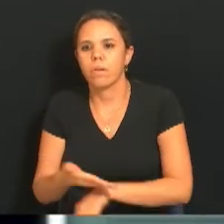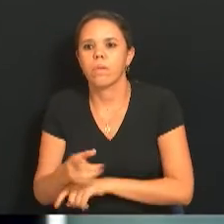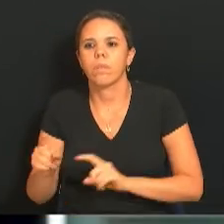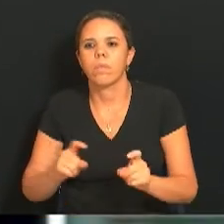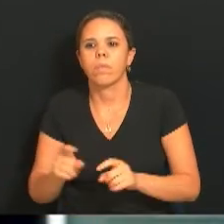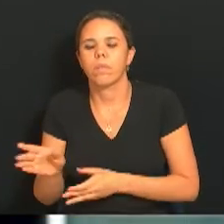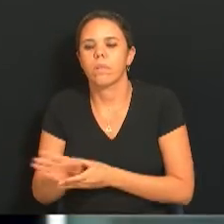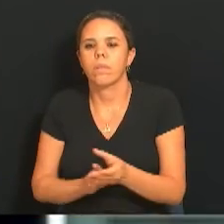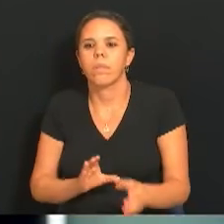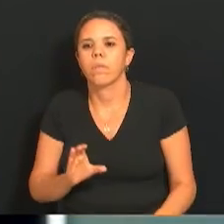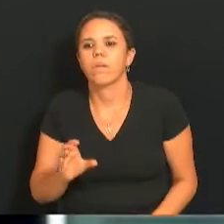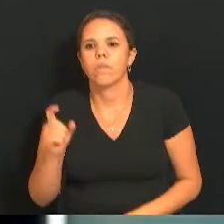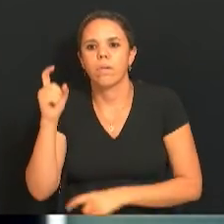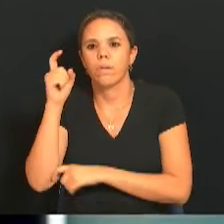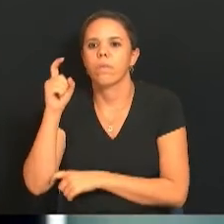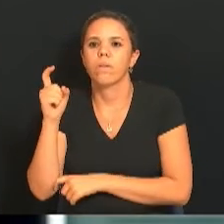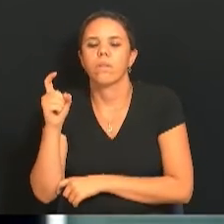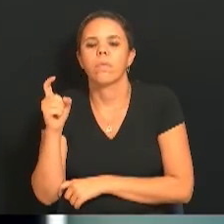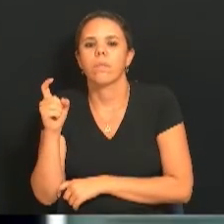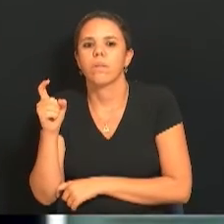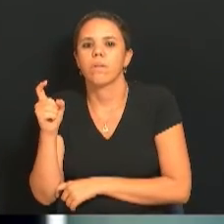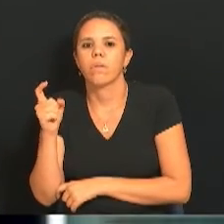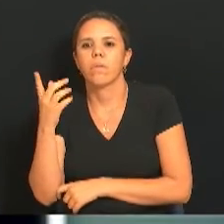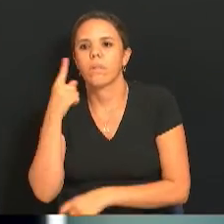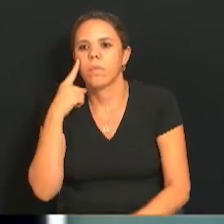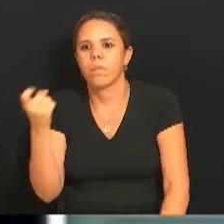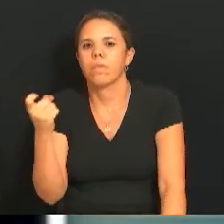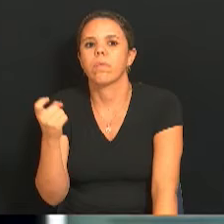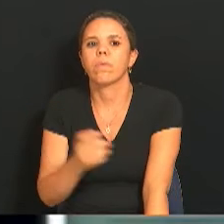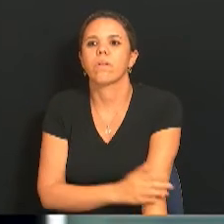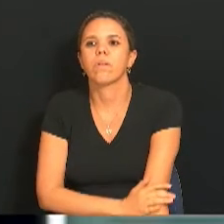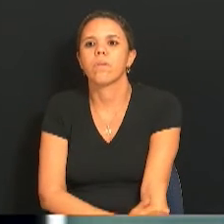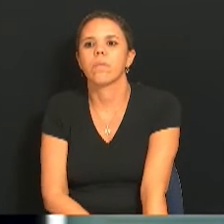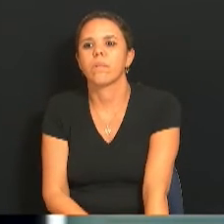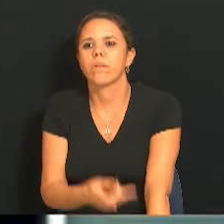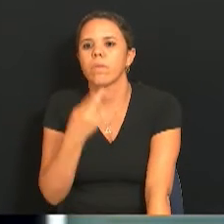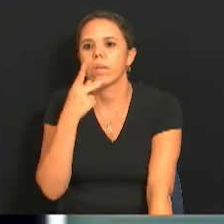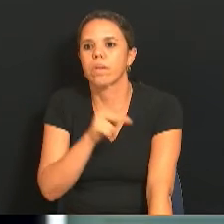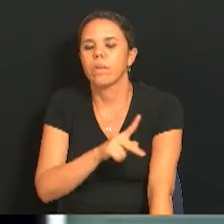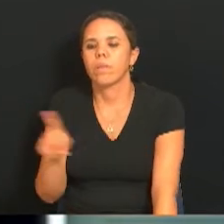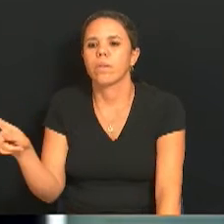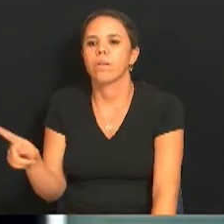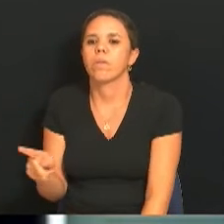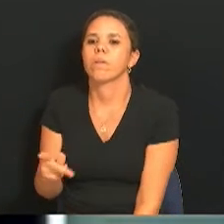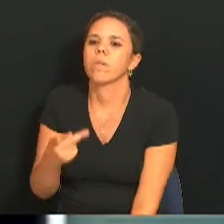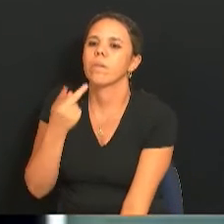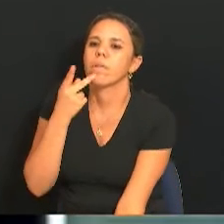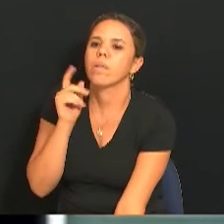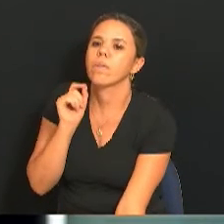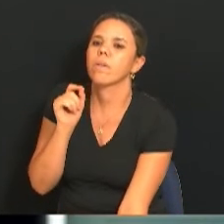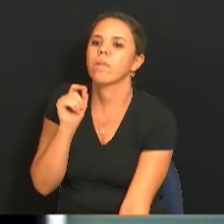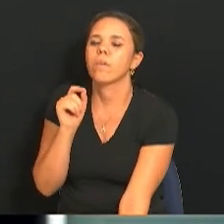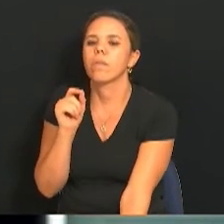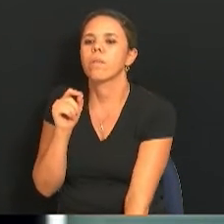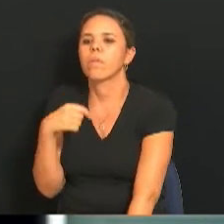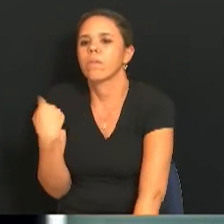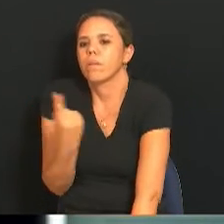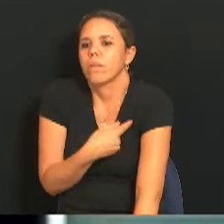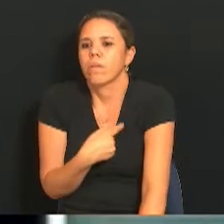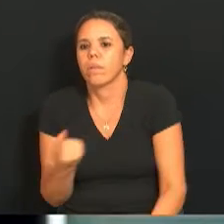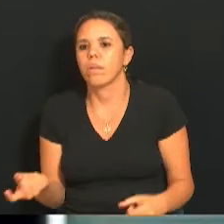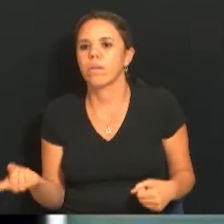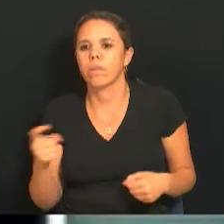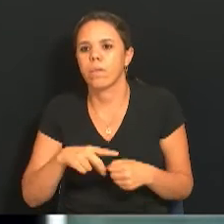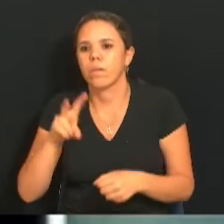Conseg Cambuí, e acho que achei bem interessante, na verdade, a fala do presidente do Conseg, que ele disse assim, se nós voltarmos 50